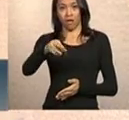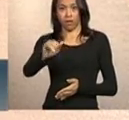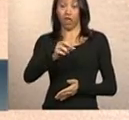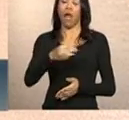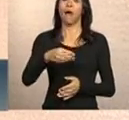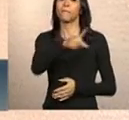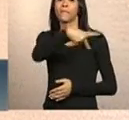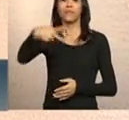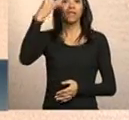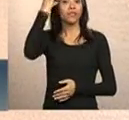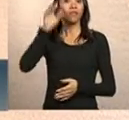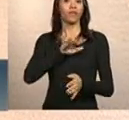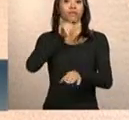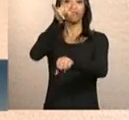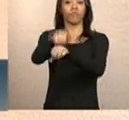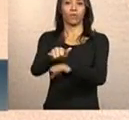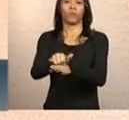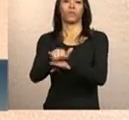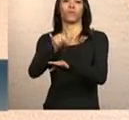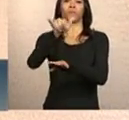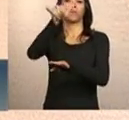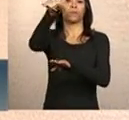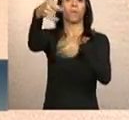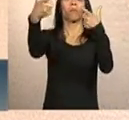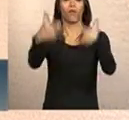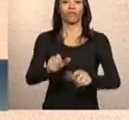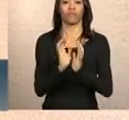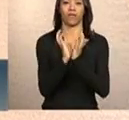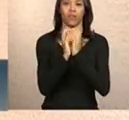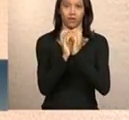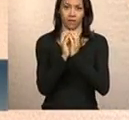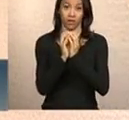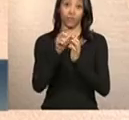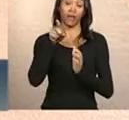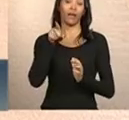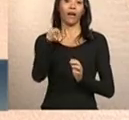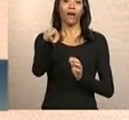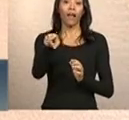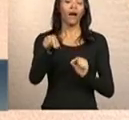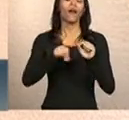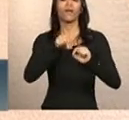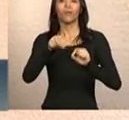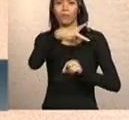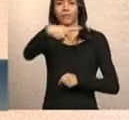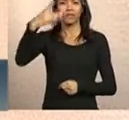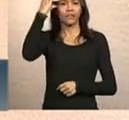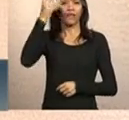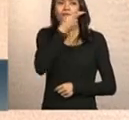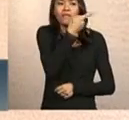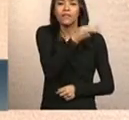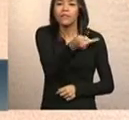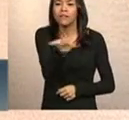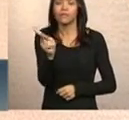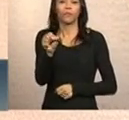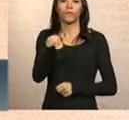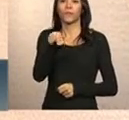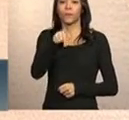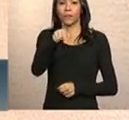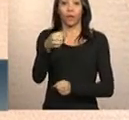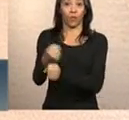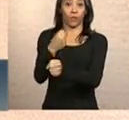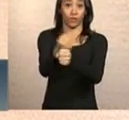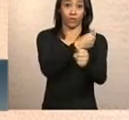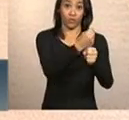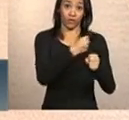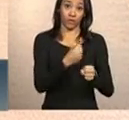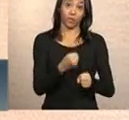para a base aérea, de onde embarca para Recife. Hoje à tarde, na capital pernambucana, a presidenta visita obras da pista